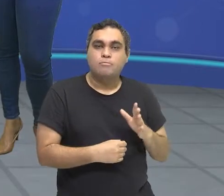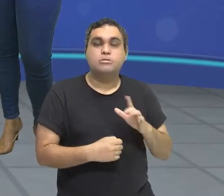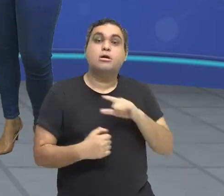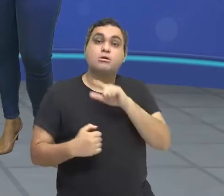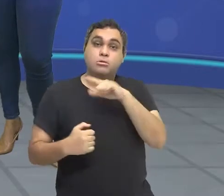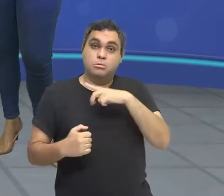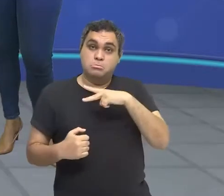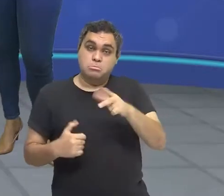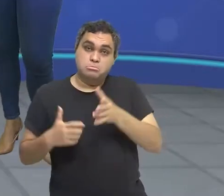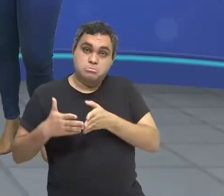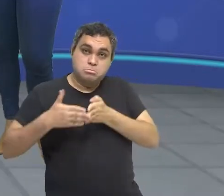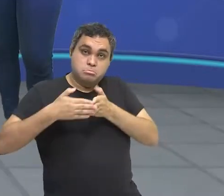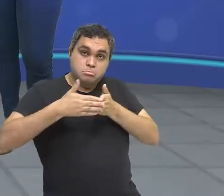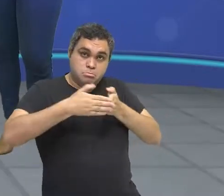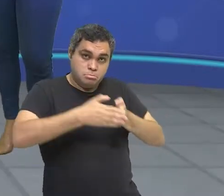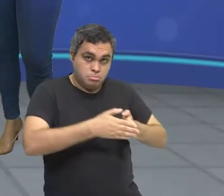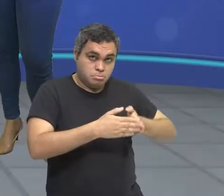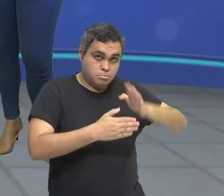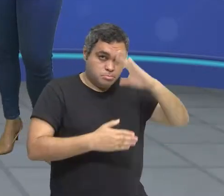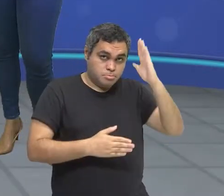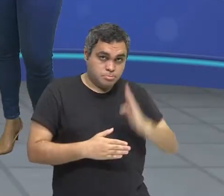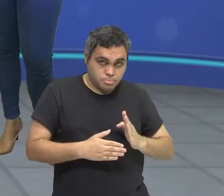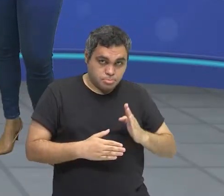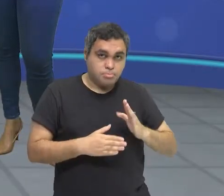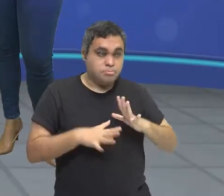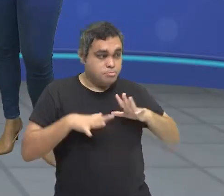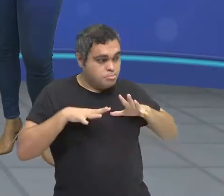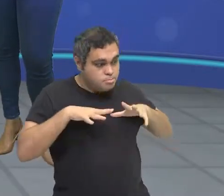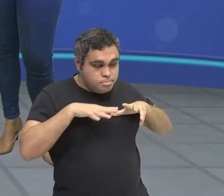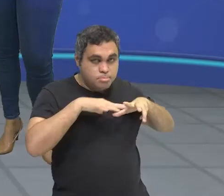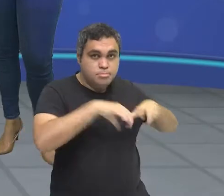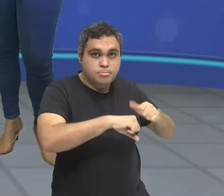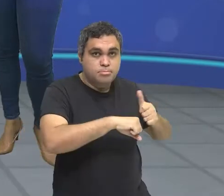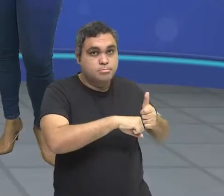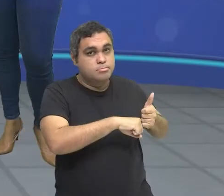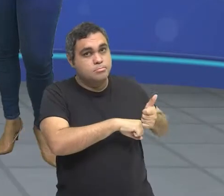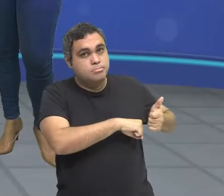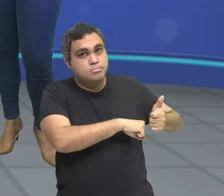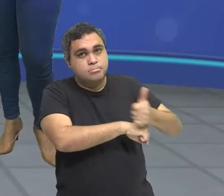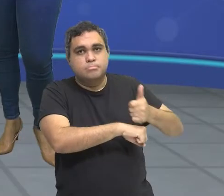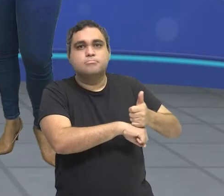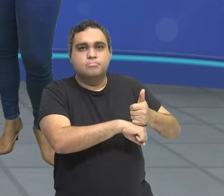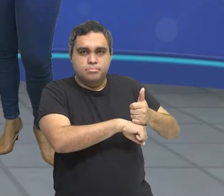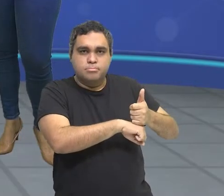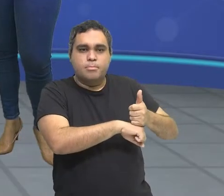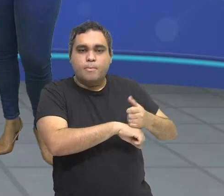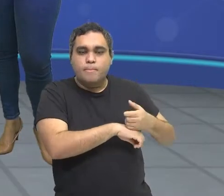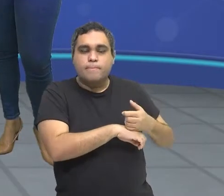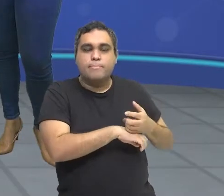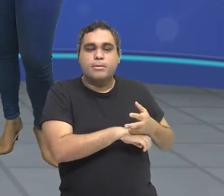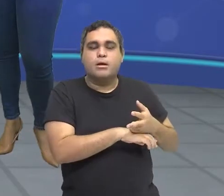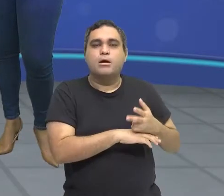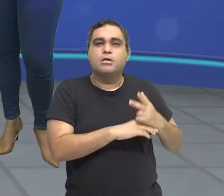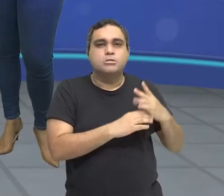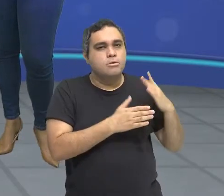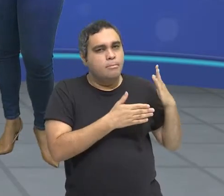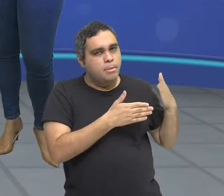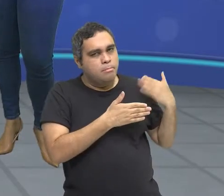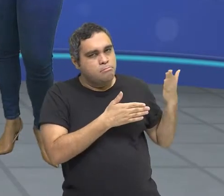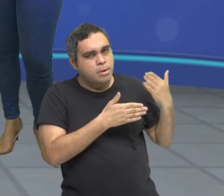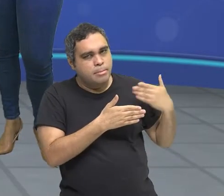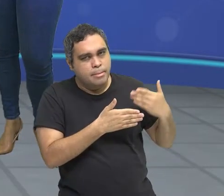Oceano Atlântico, chegaram até aqui, colonizaram o nosso país e a gente verifica que todo esse processo de